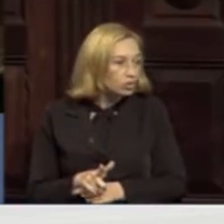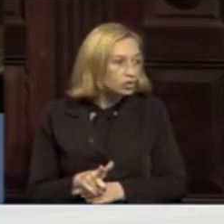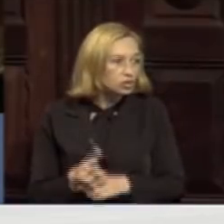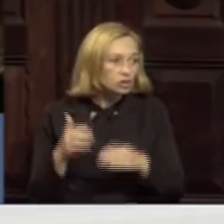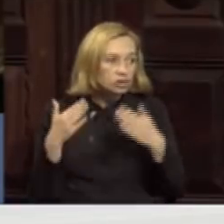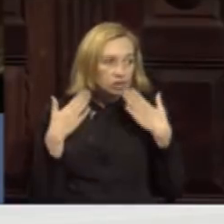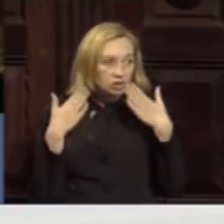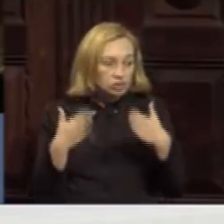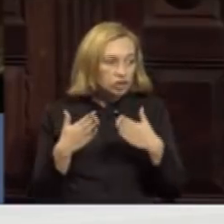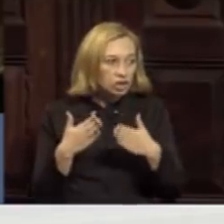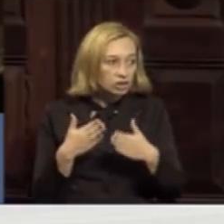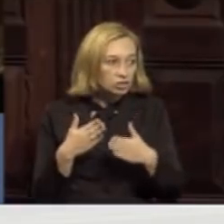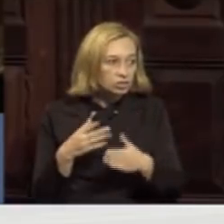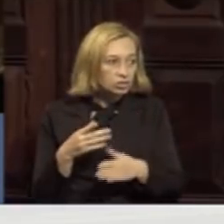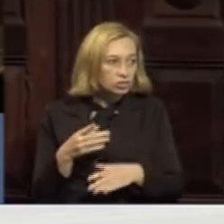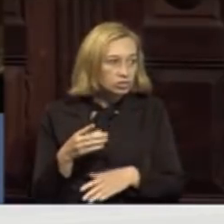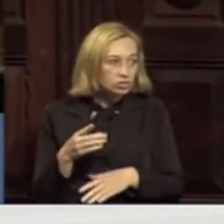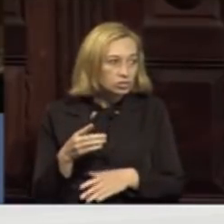diretamente com o interventor,